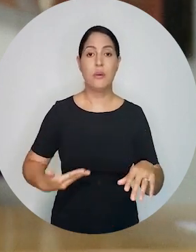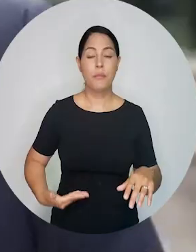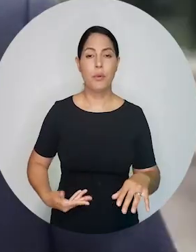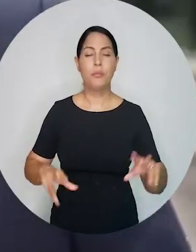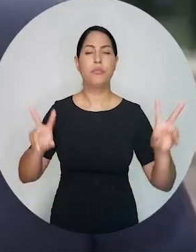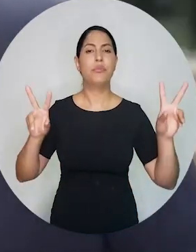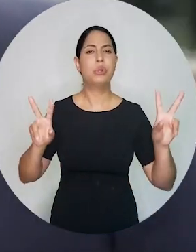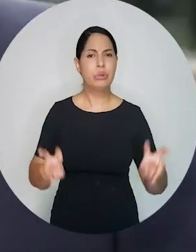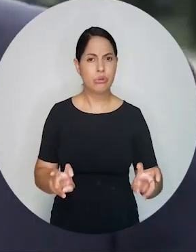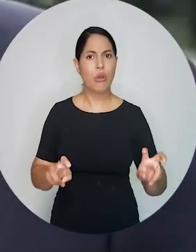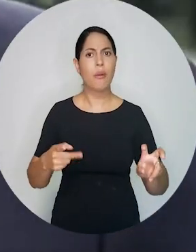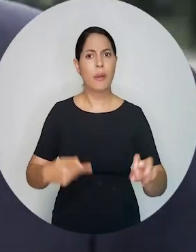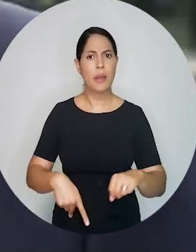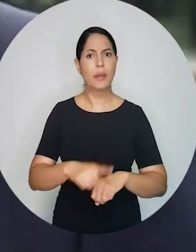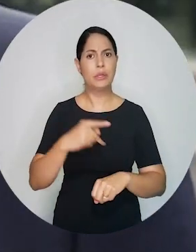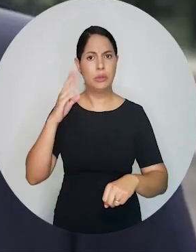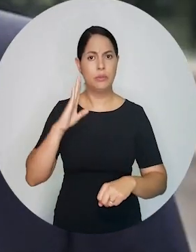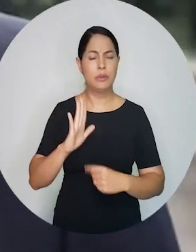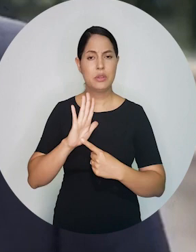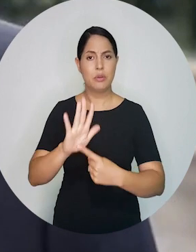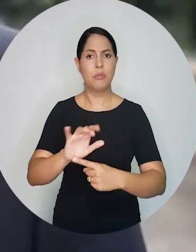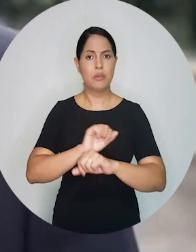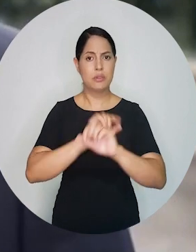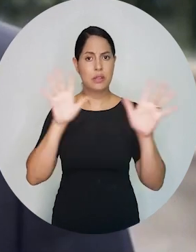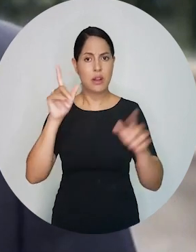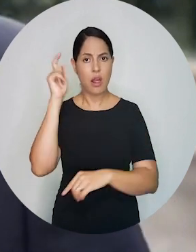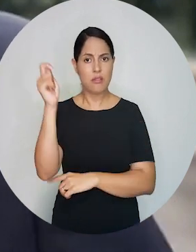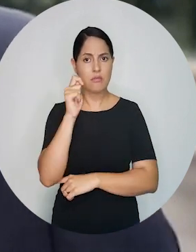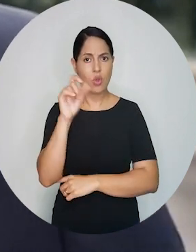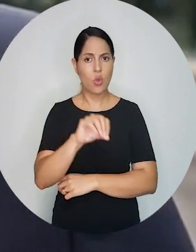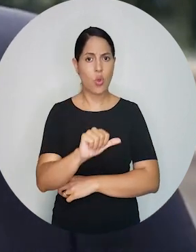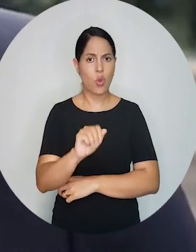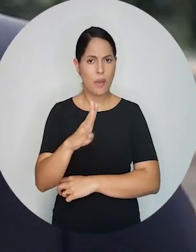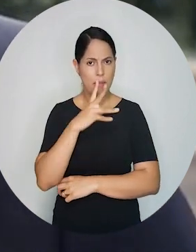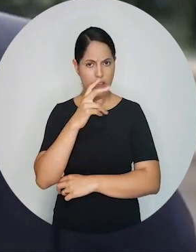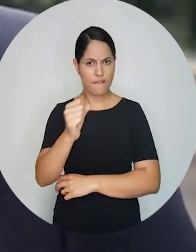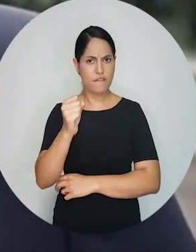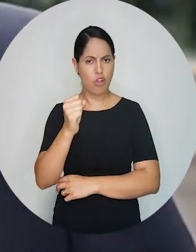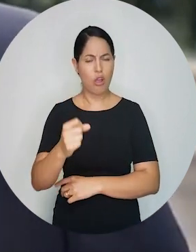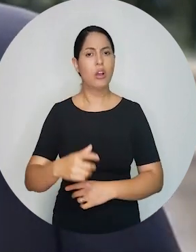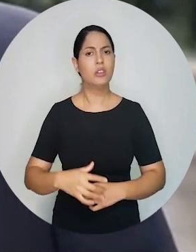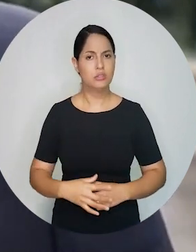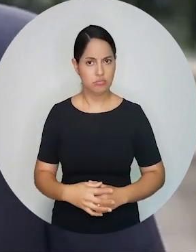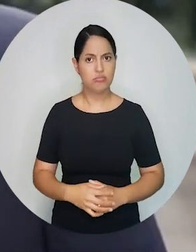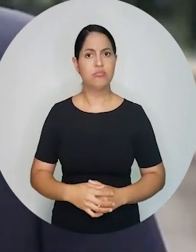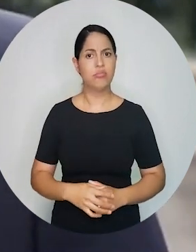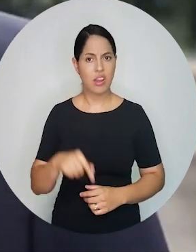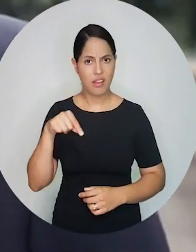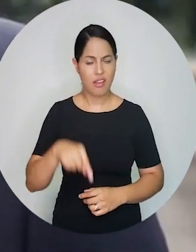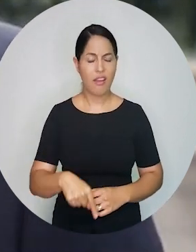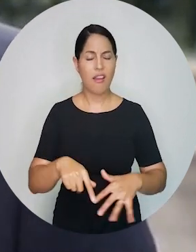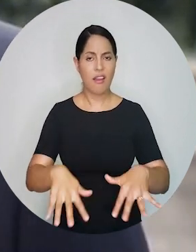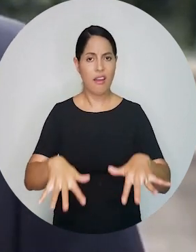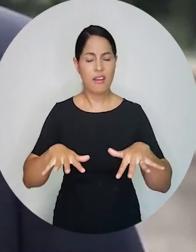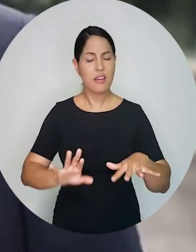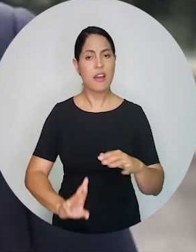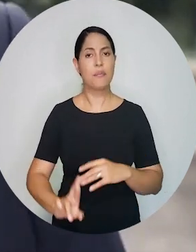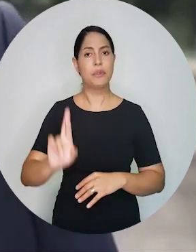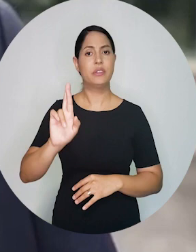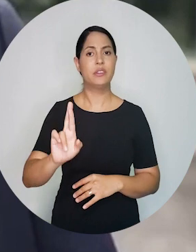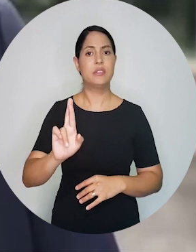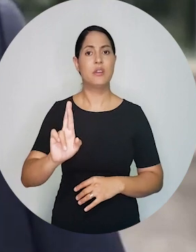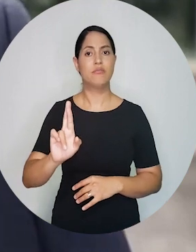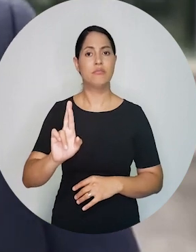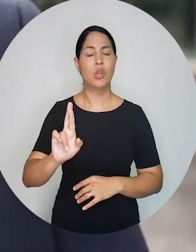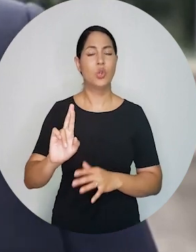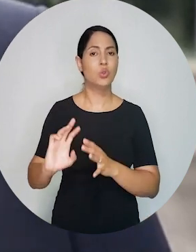só. Uma audiência pública inédita no Brasil que mostra o protagonismo e a força institucional da OAB Gaúcha.